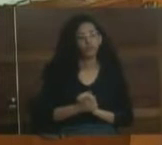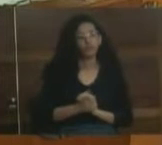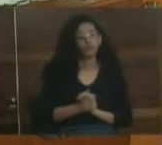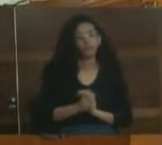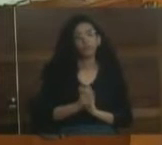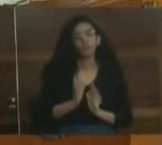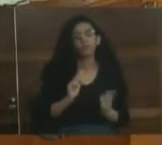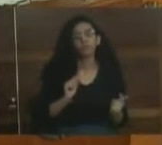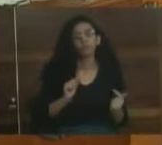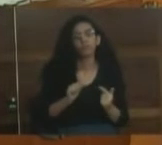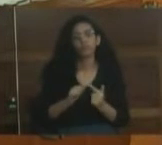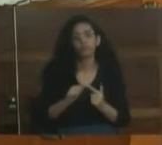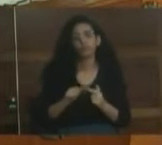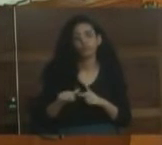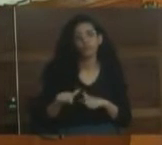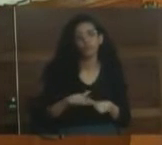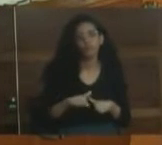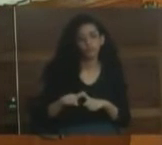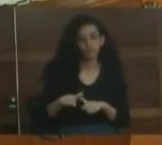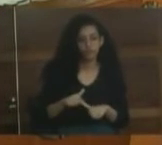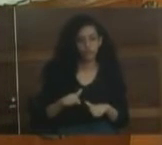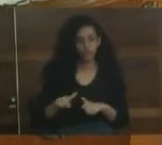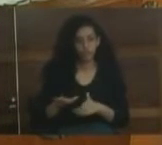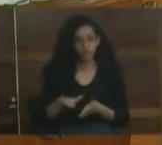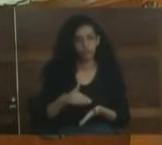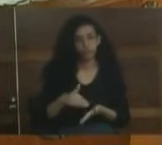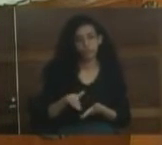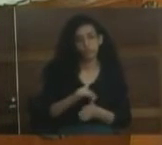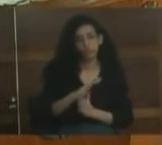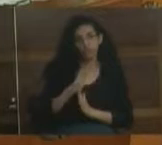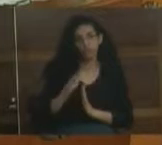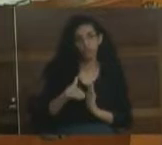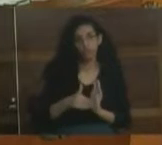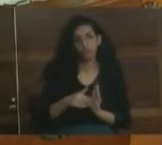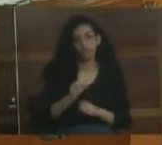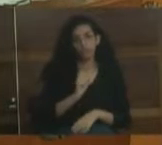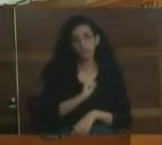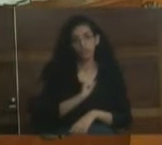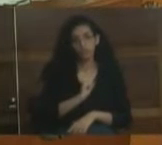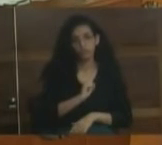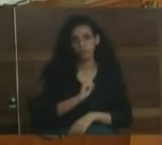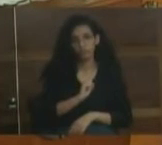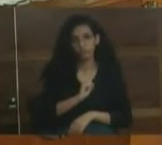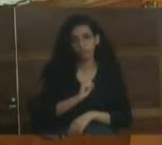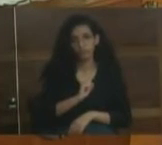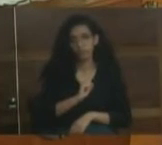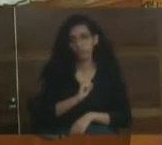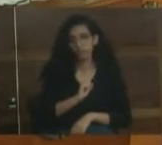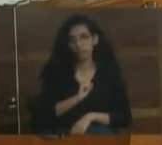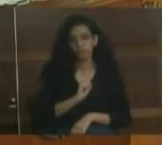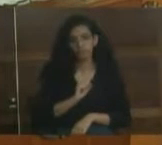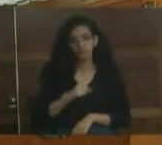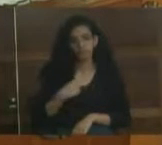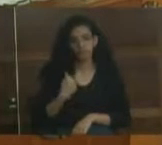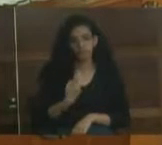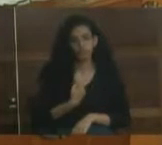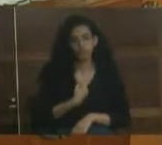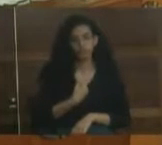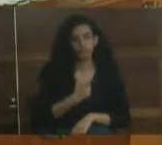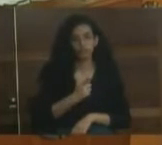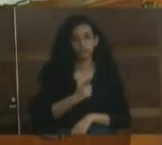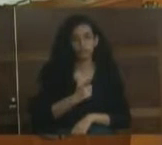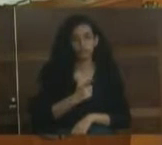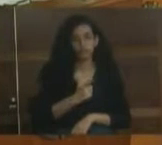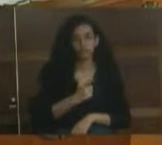na consolidação do nosso trabalho da toda a secretaria na questão dos números o que nós comissão